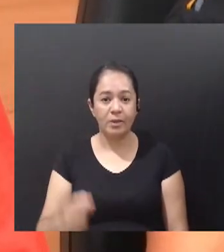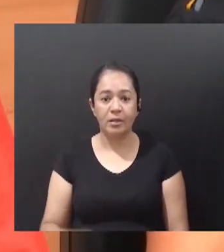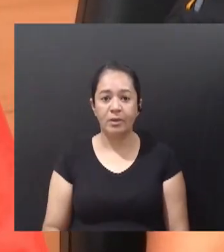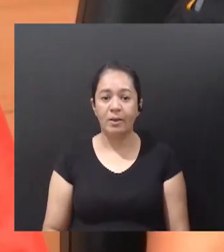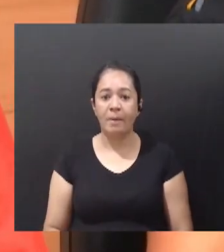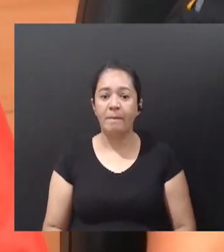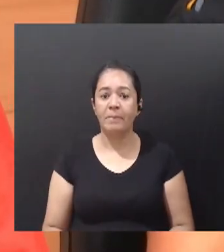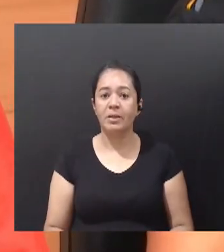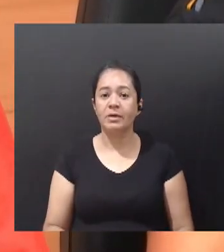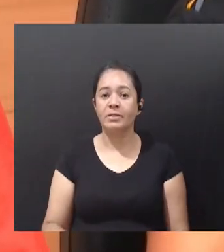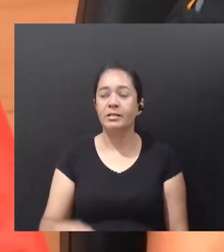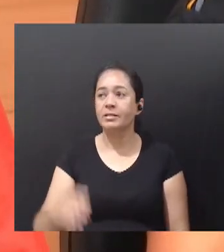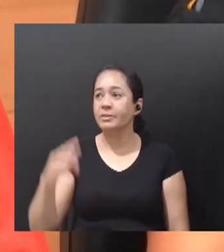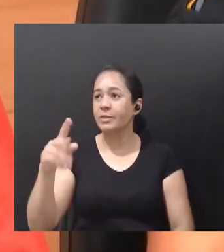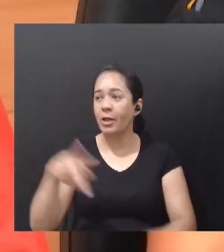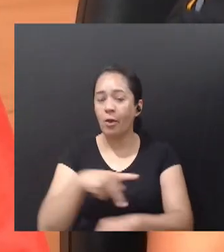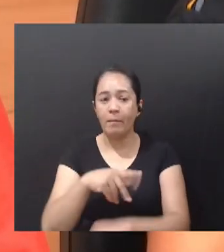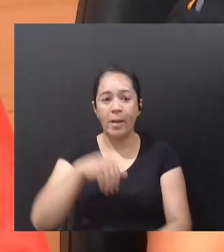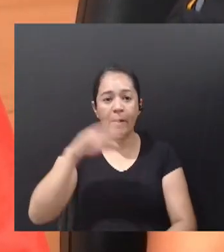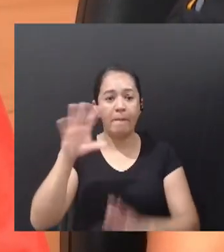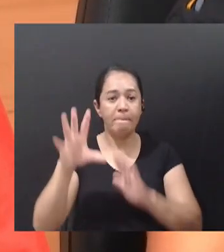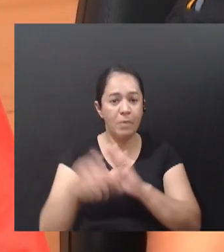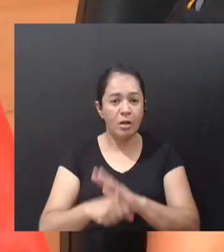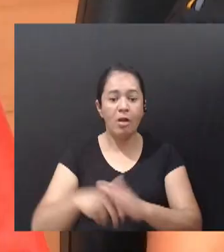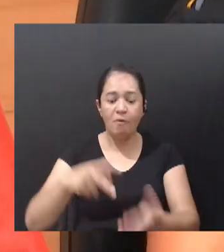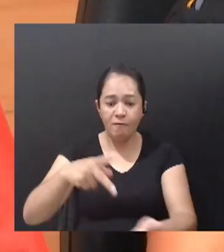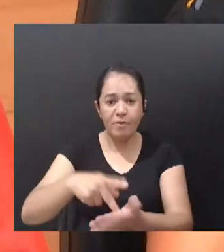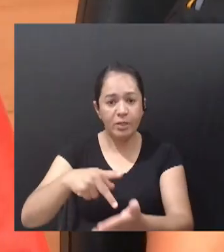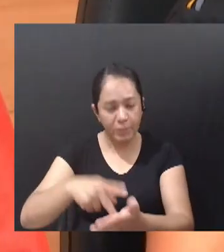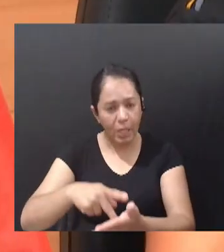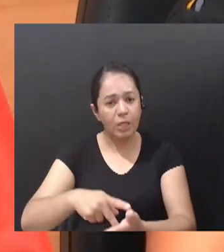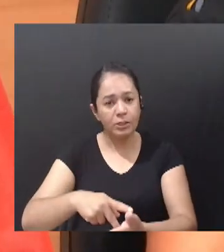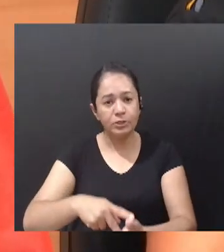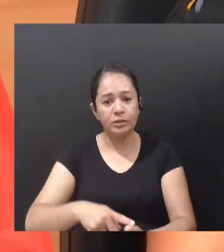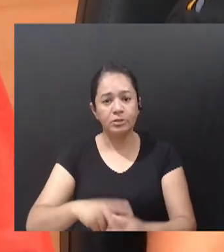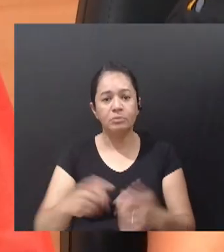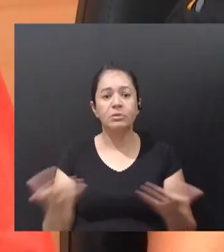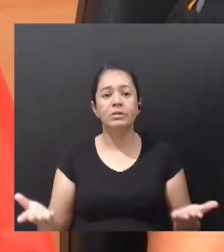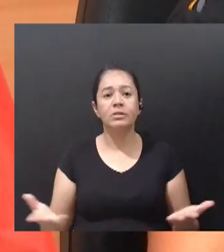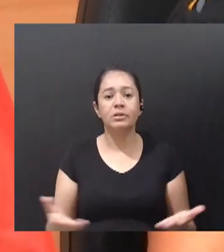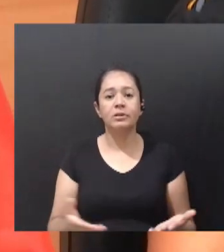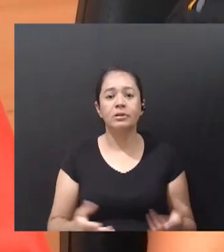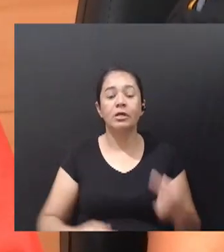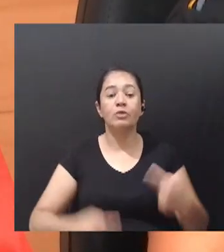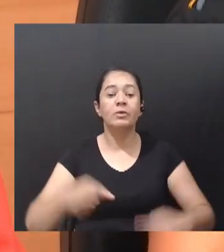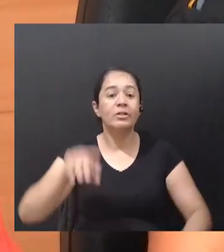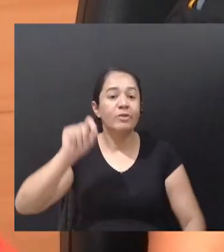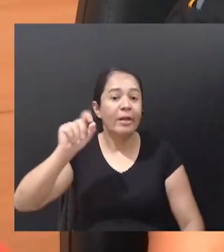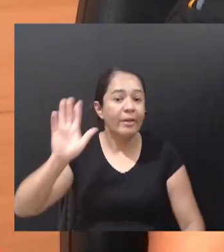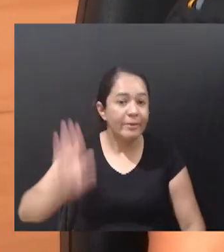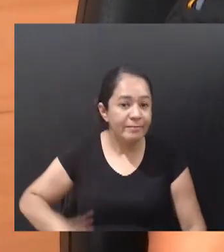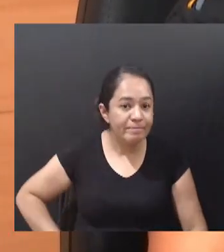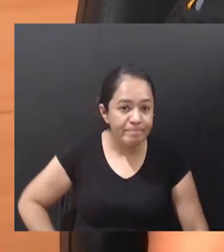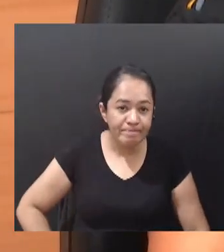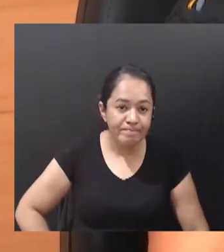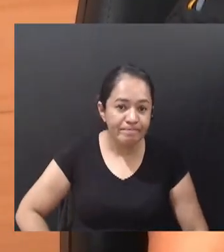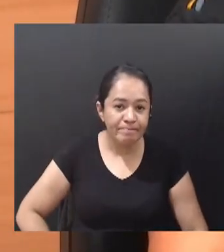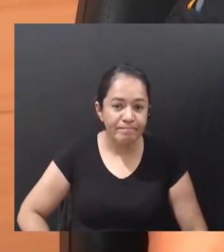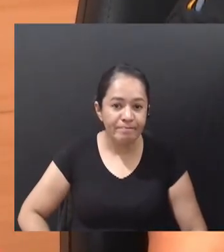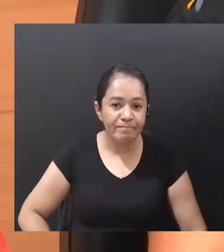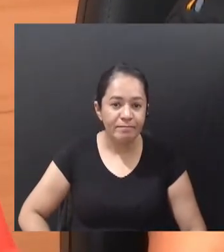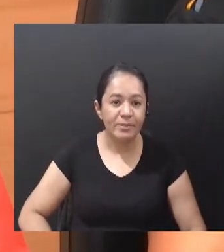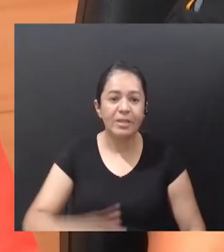corrupto dos políticos, é verdade, é um dos mais mesmo. Mas aí, quem são esses políticos? Quem que é o Pacheco? Quem